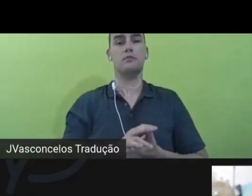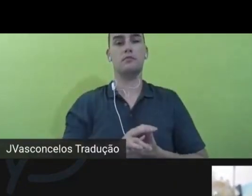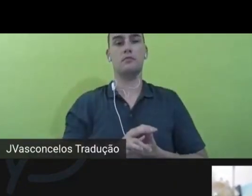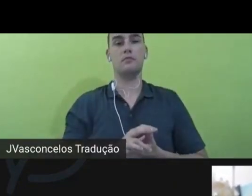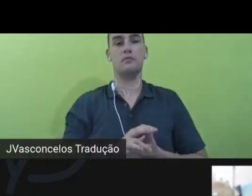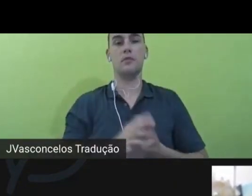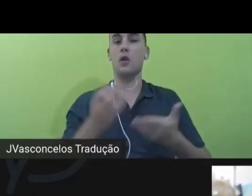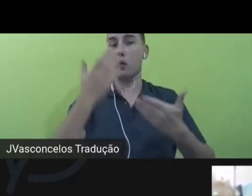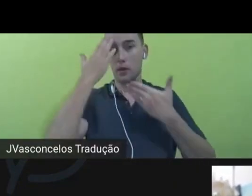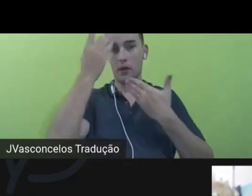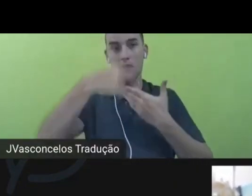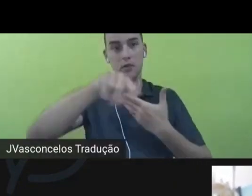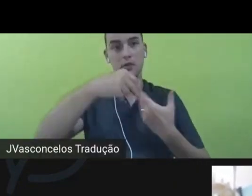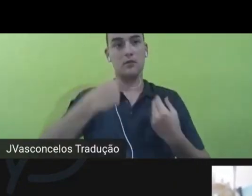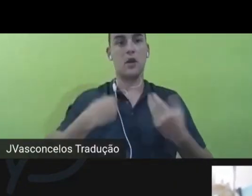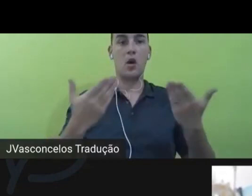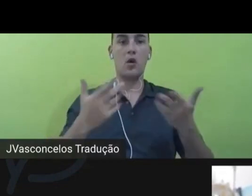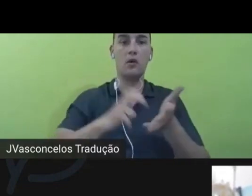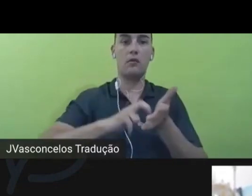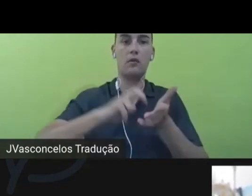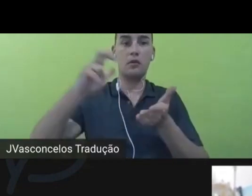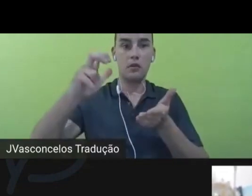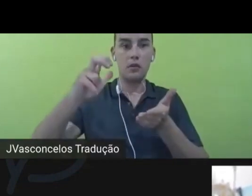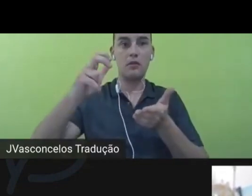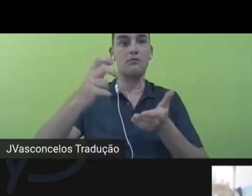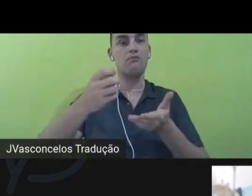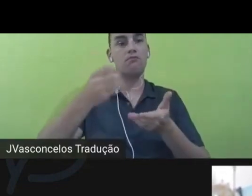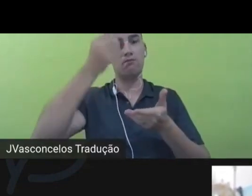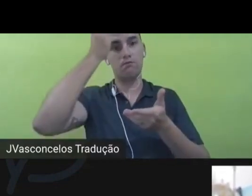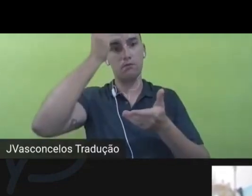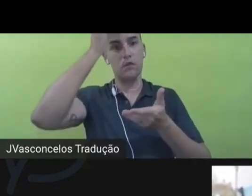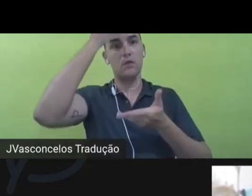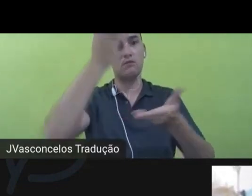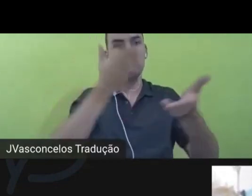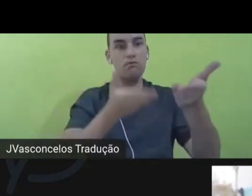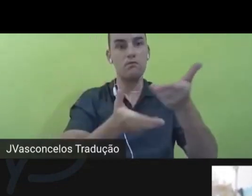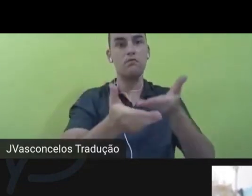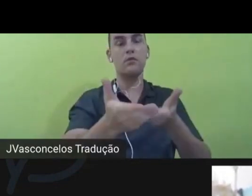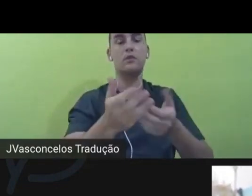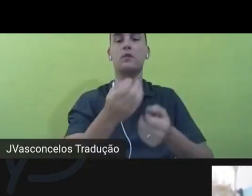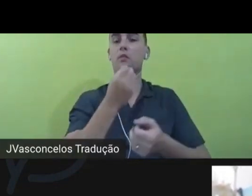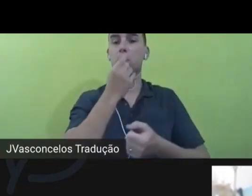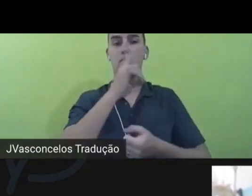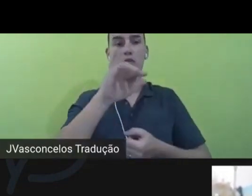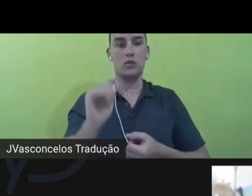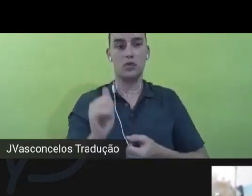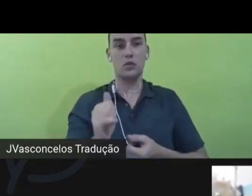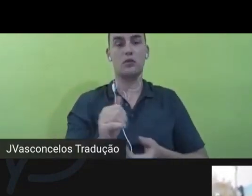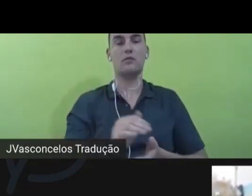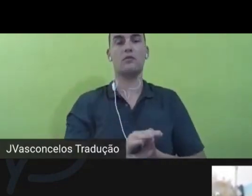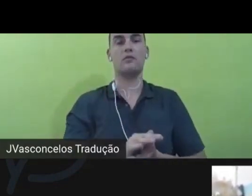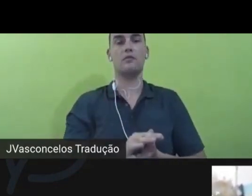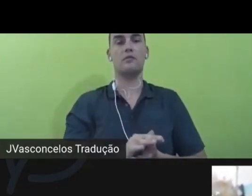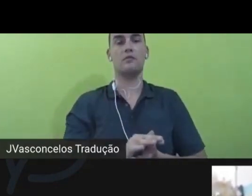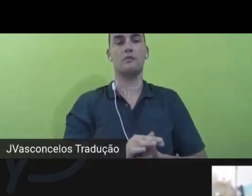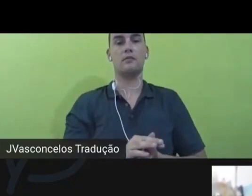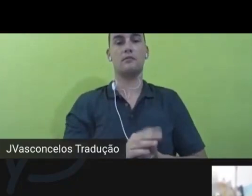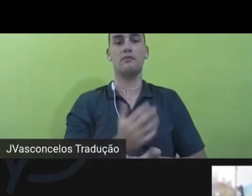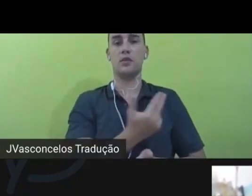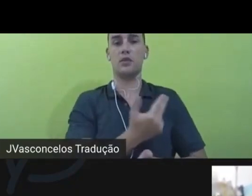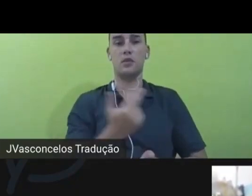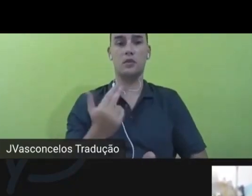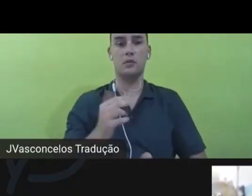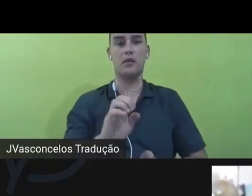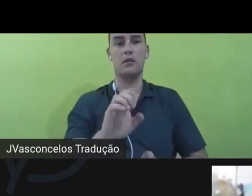manhã e dividir os conhecimentos. Bom dia a todos e a todas. Meu nome